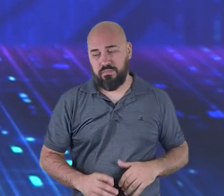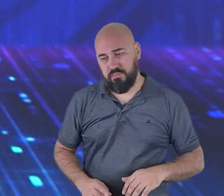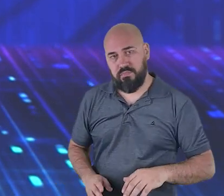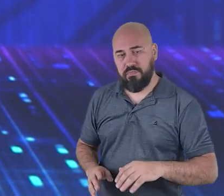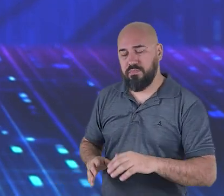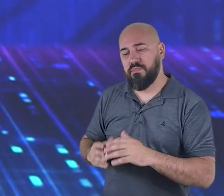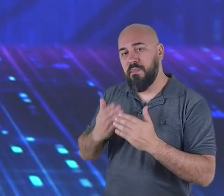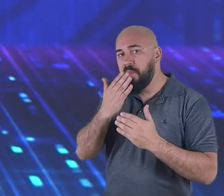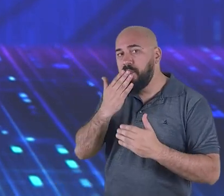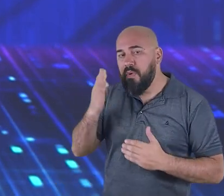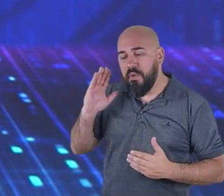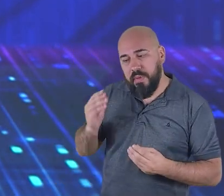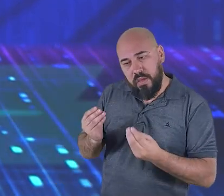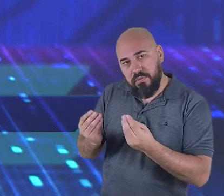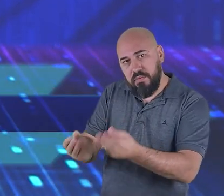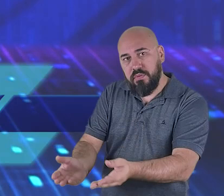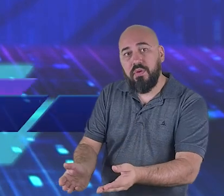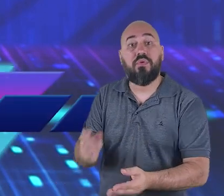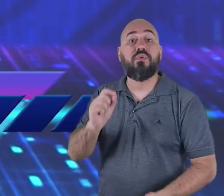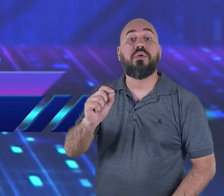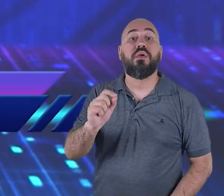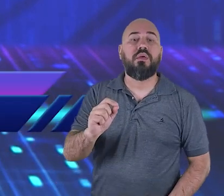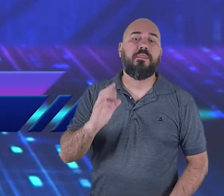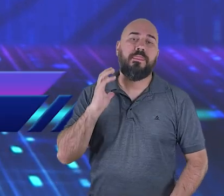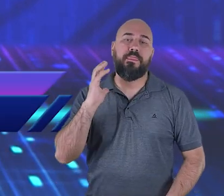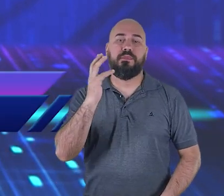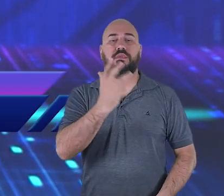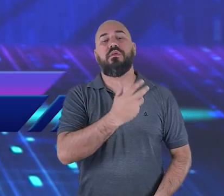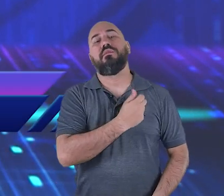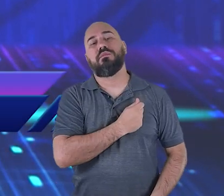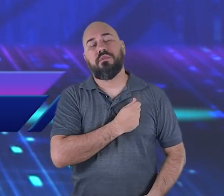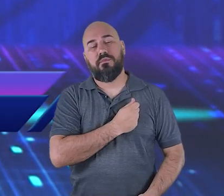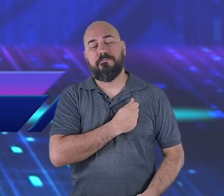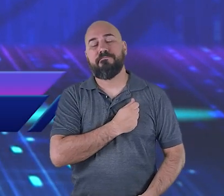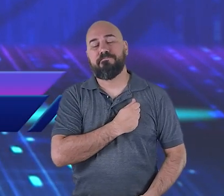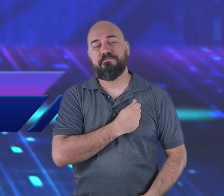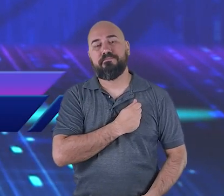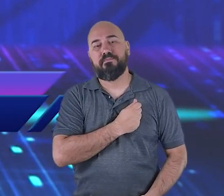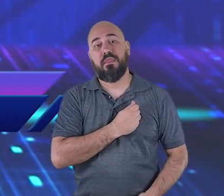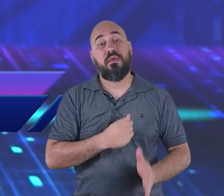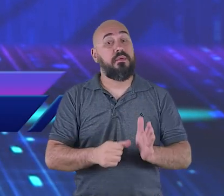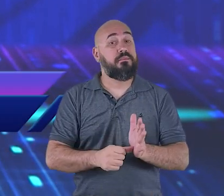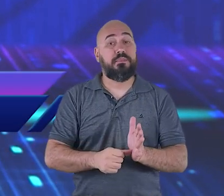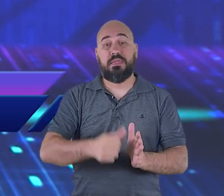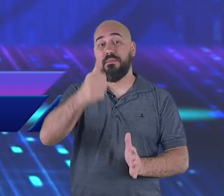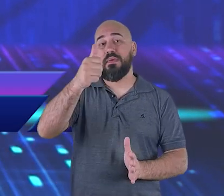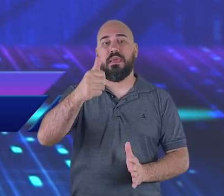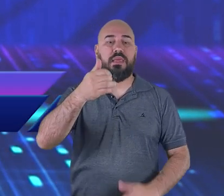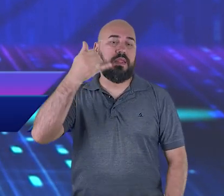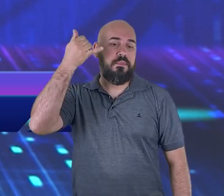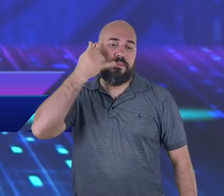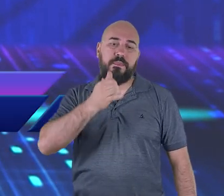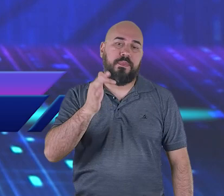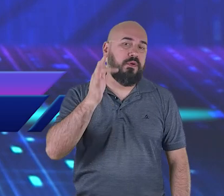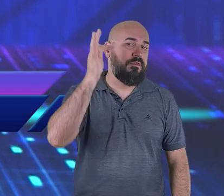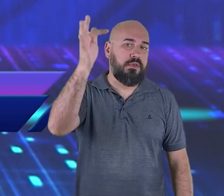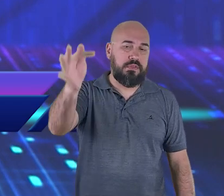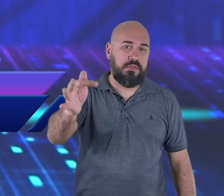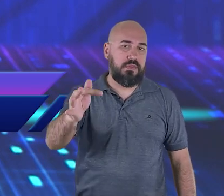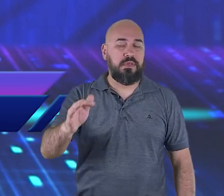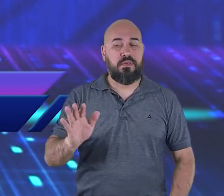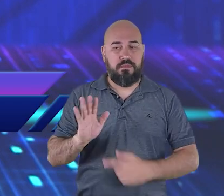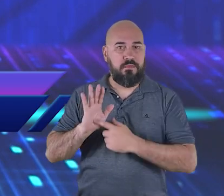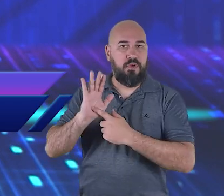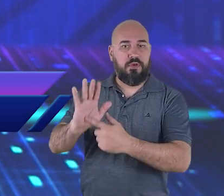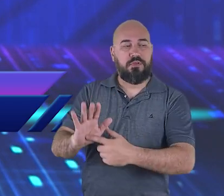promessa era a providência de um Salvador. A primeira profecia deixa claro que